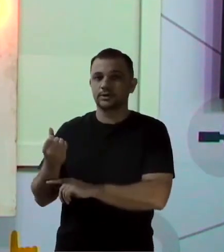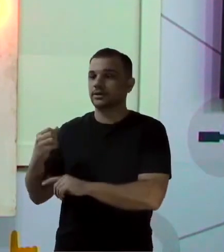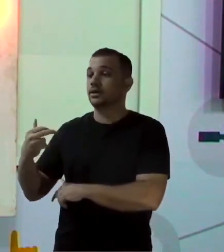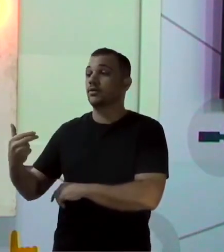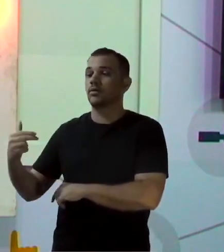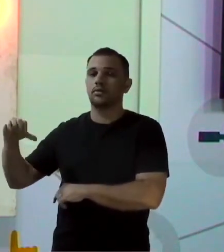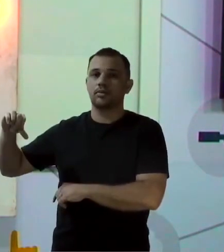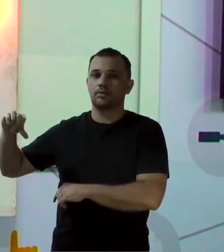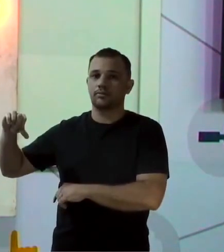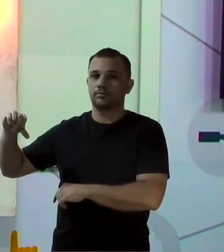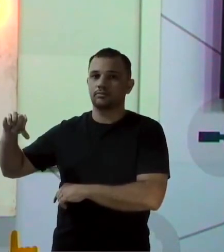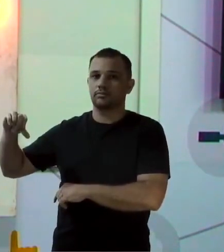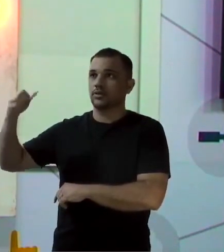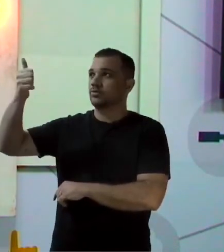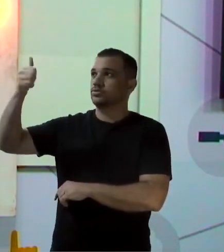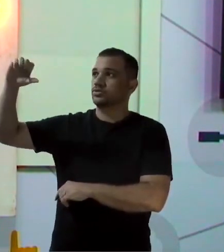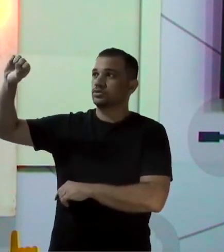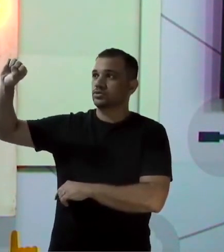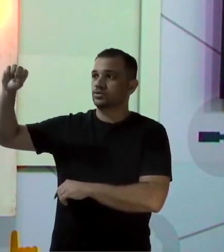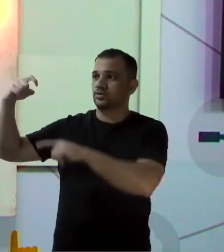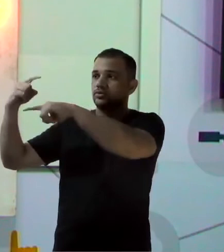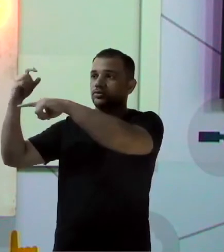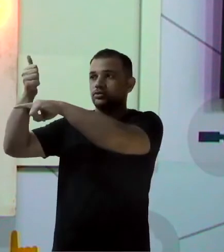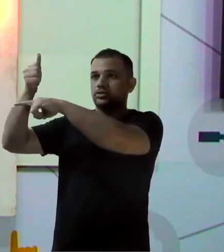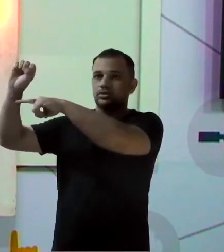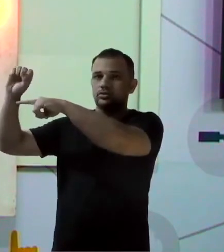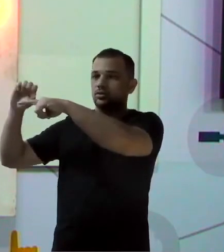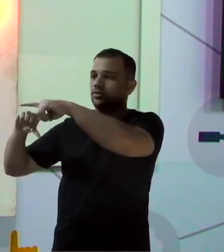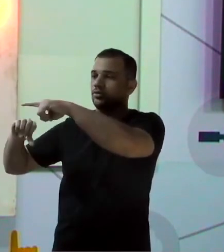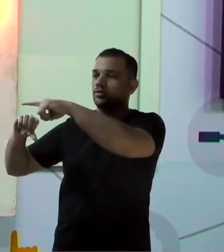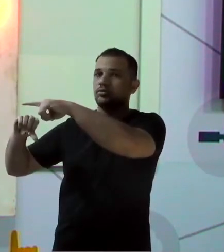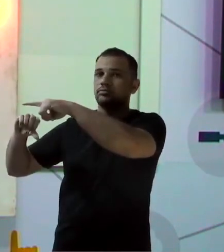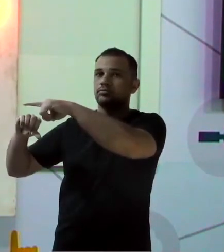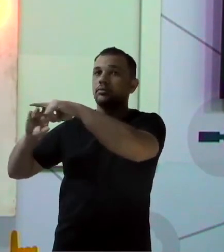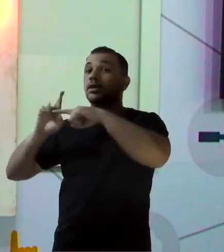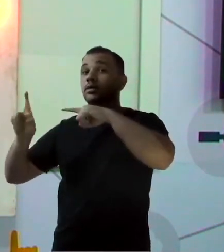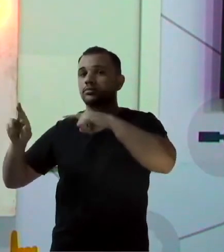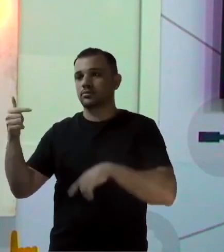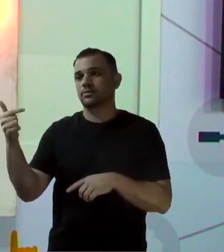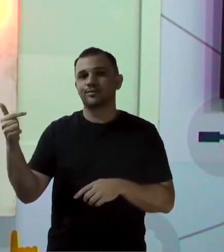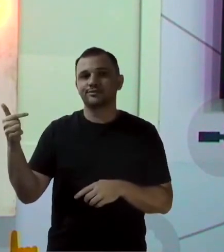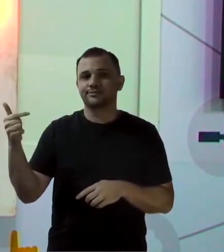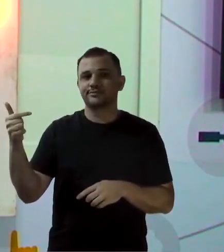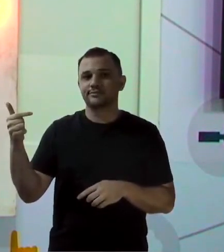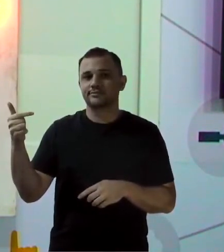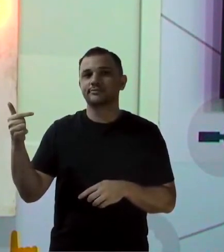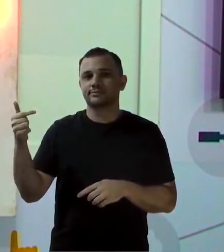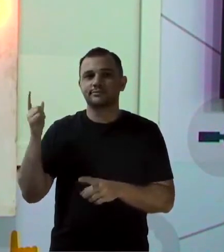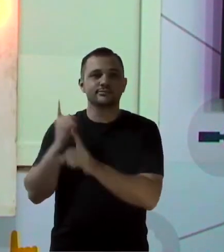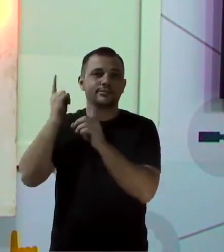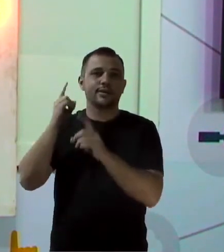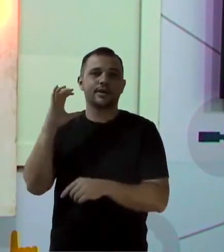de maneira mais rápida. Mas ali, eu digo para o meu aluno, é interessante que você use essa fórmula com 2